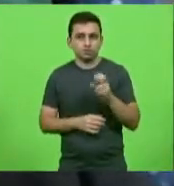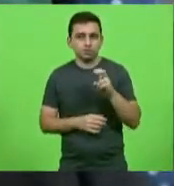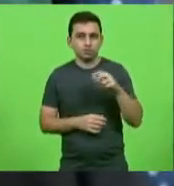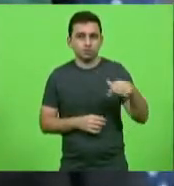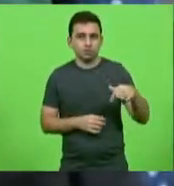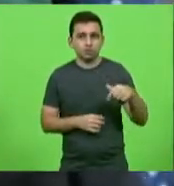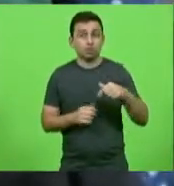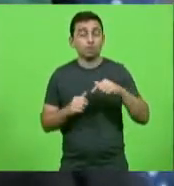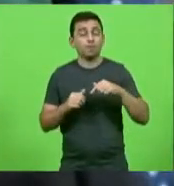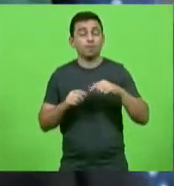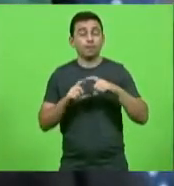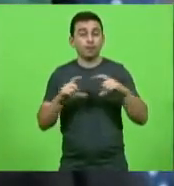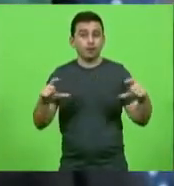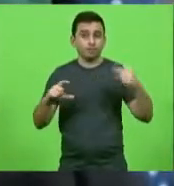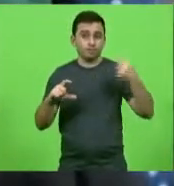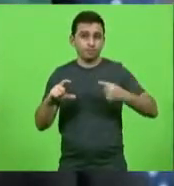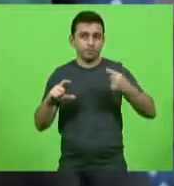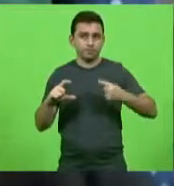parágrafo 1º.